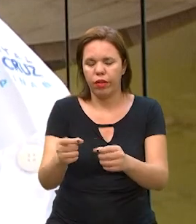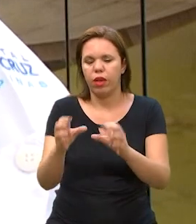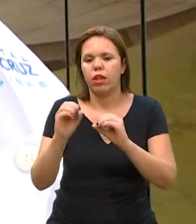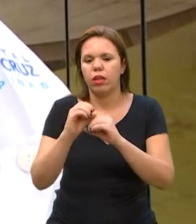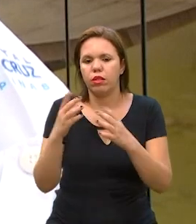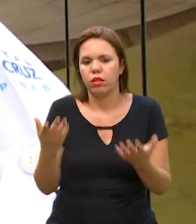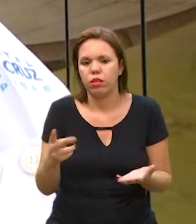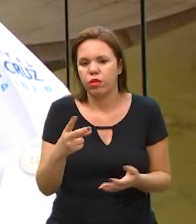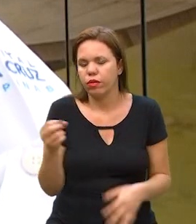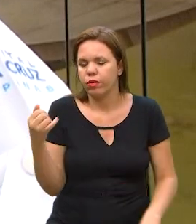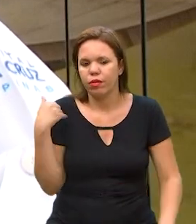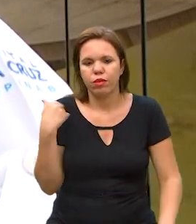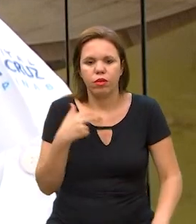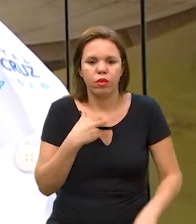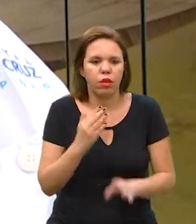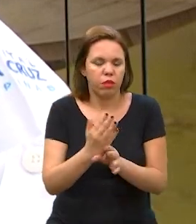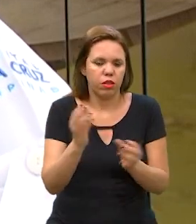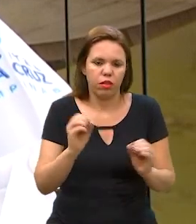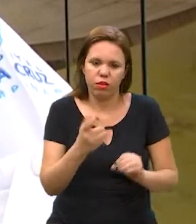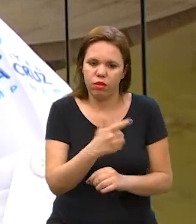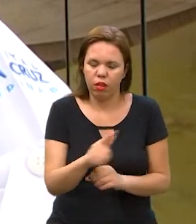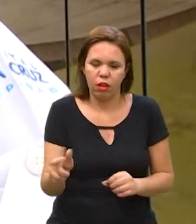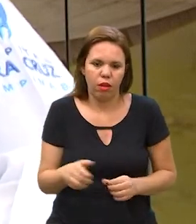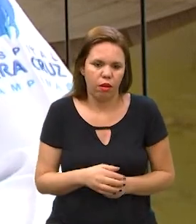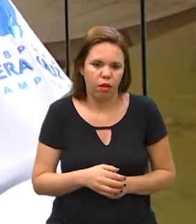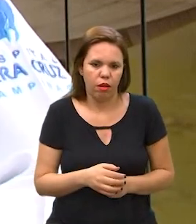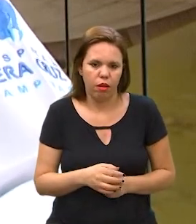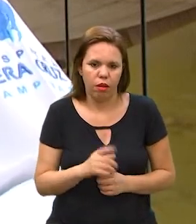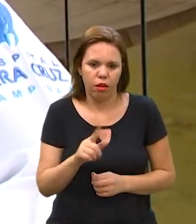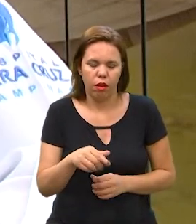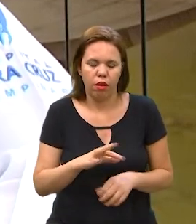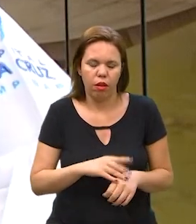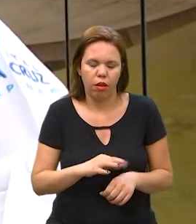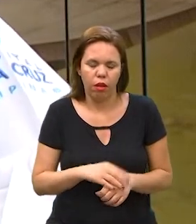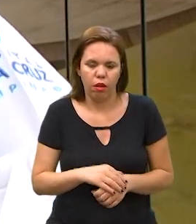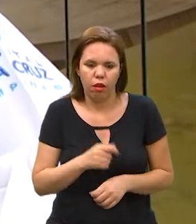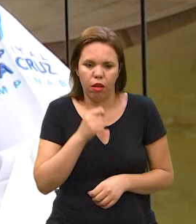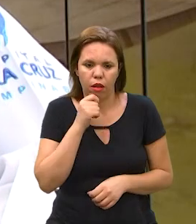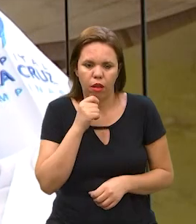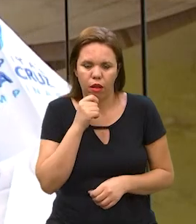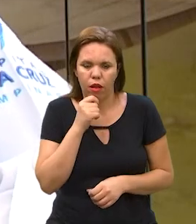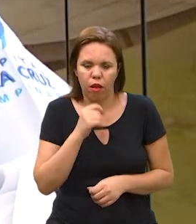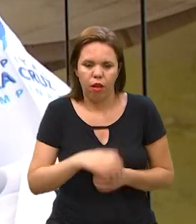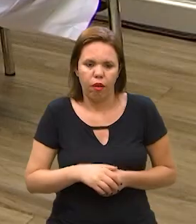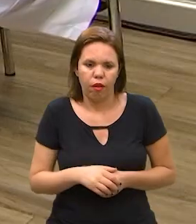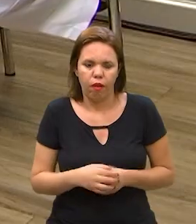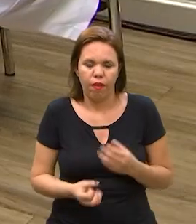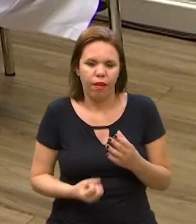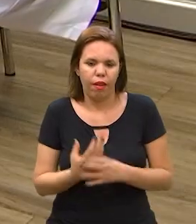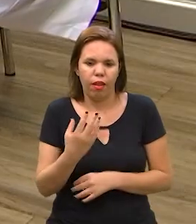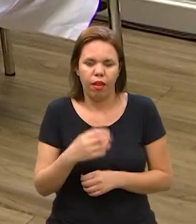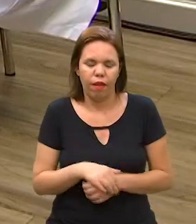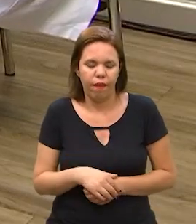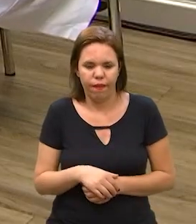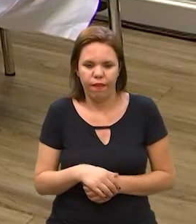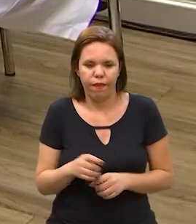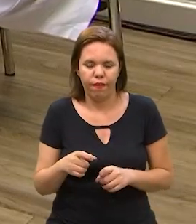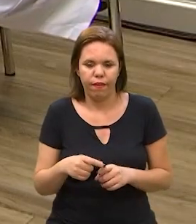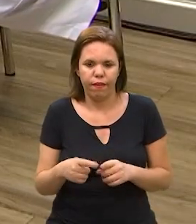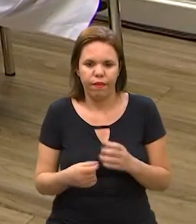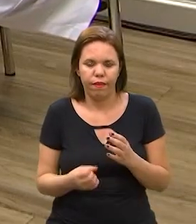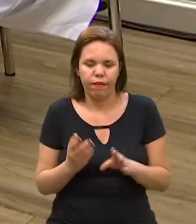de próstata. Eu falei, mas com 20 anos não existe essa doença ainda. Ainda não tem nenhum caso